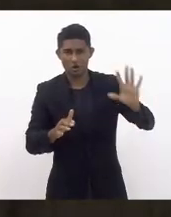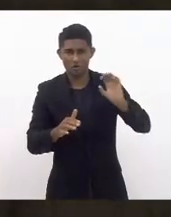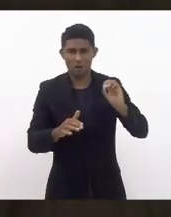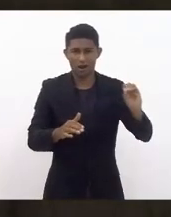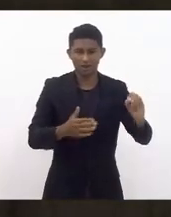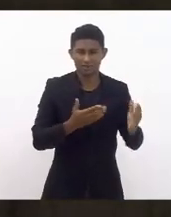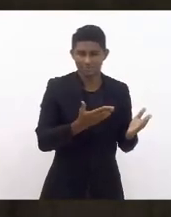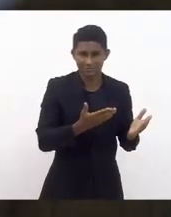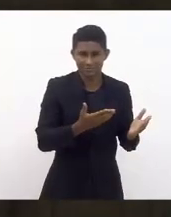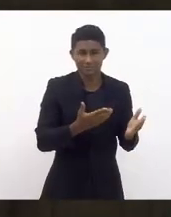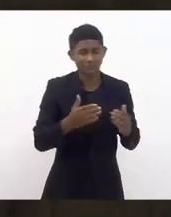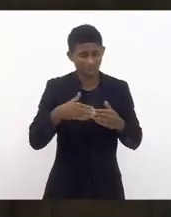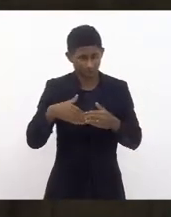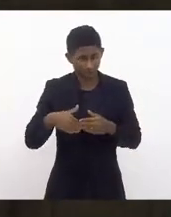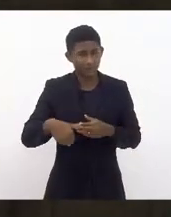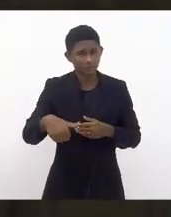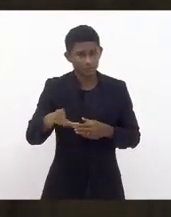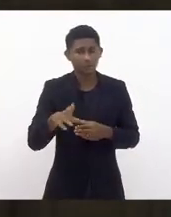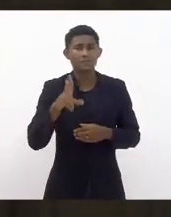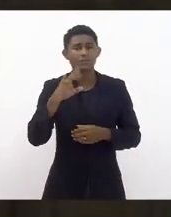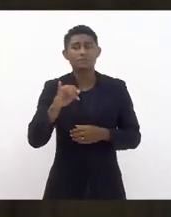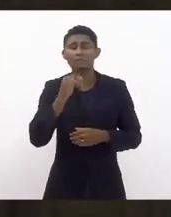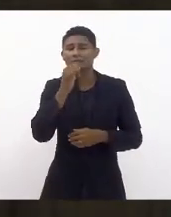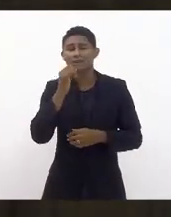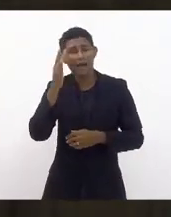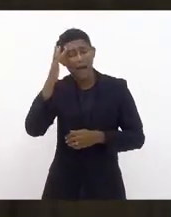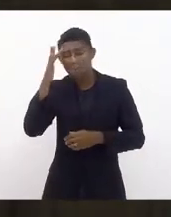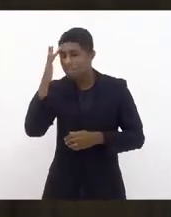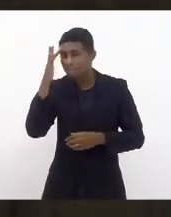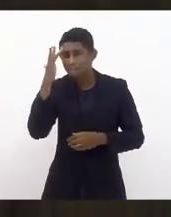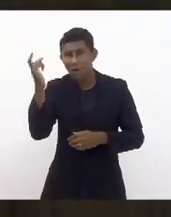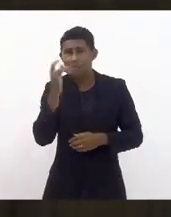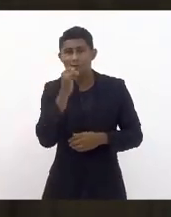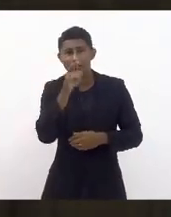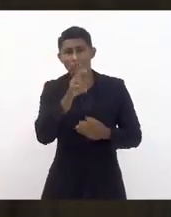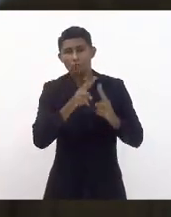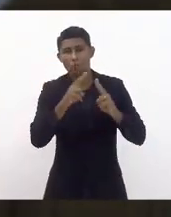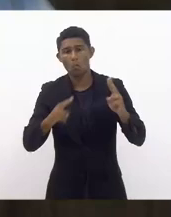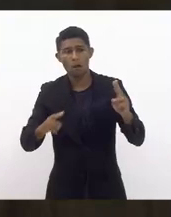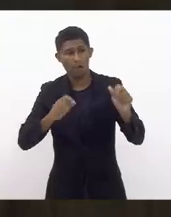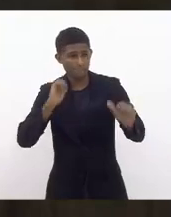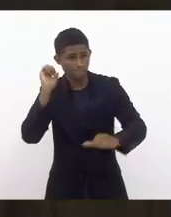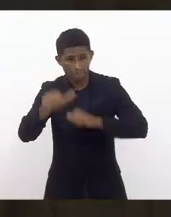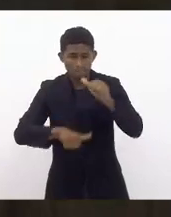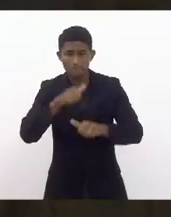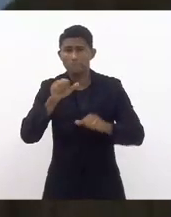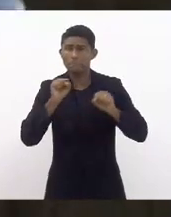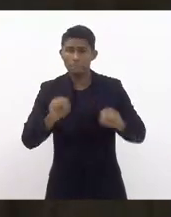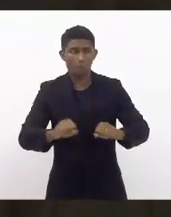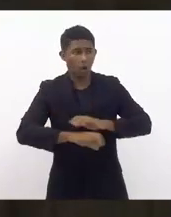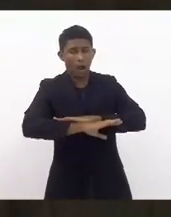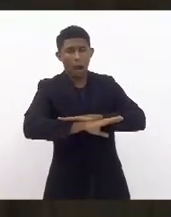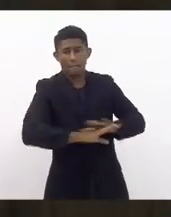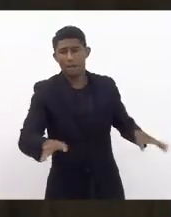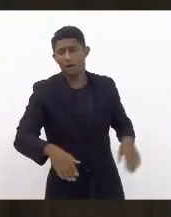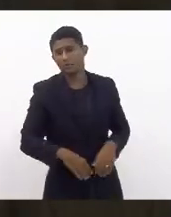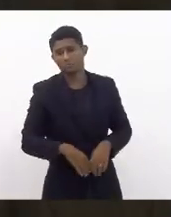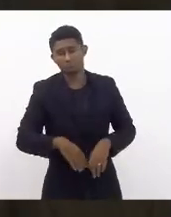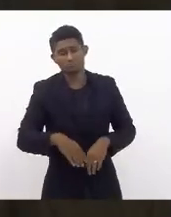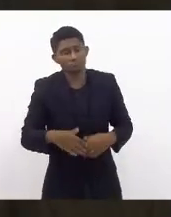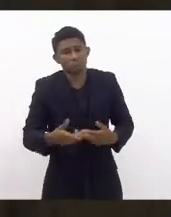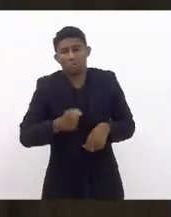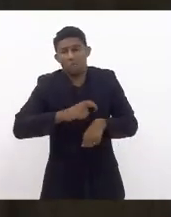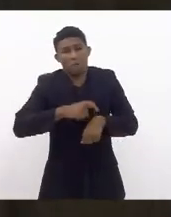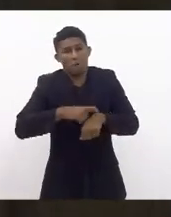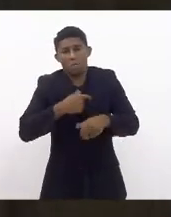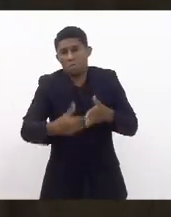E daqui para frente, se amanhã depois mudar a gestão da UERJ, pode acabar com esse polo a hora que quiser. Nós